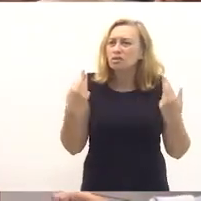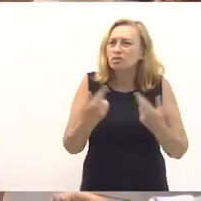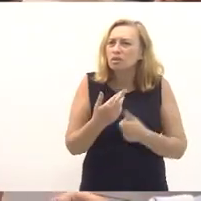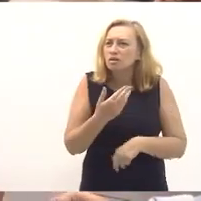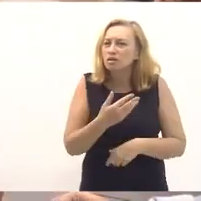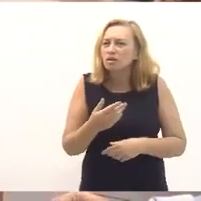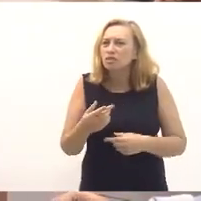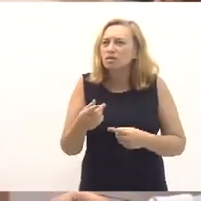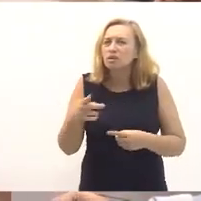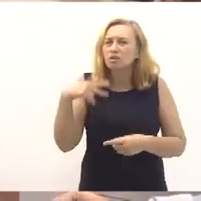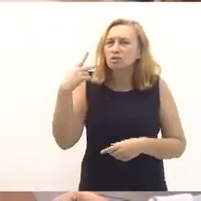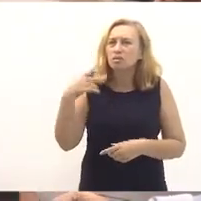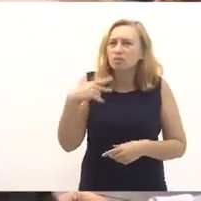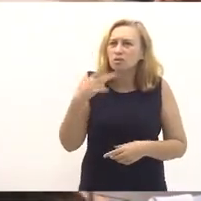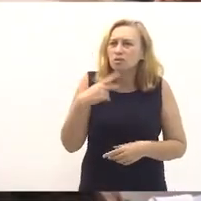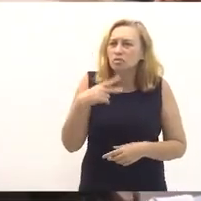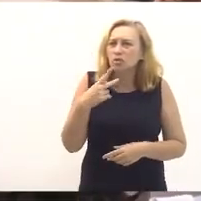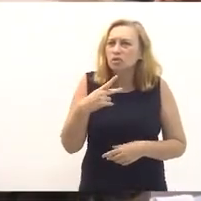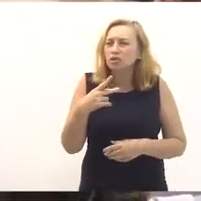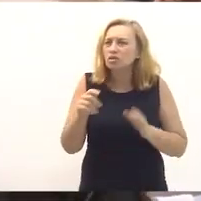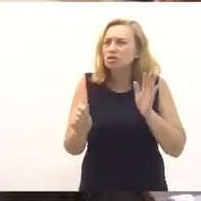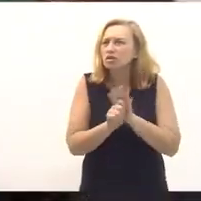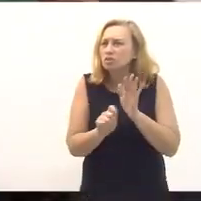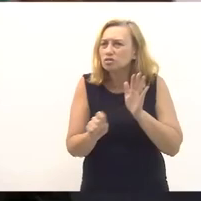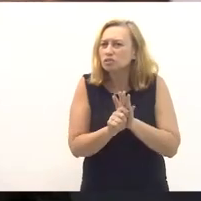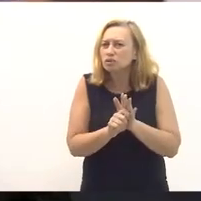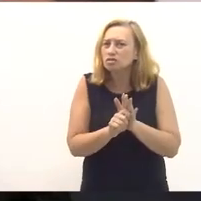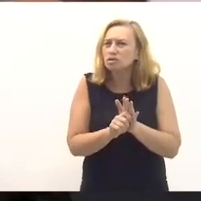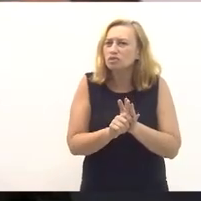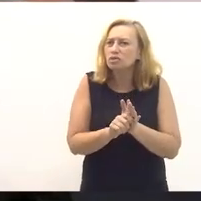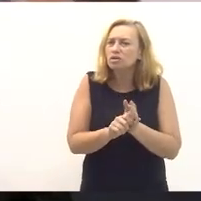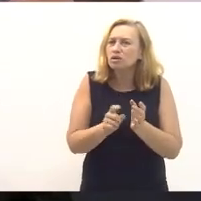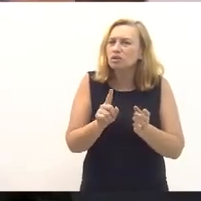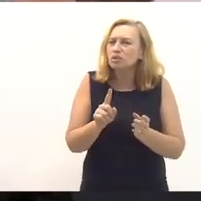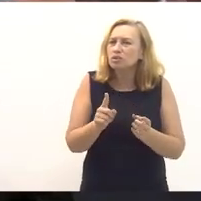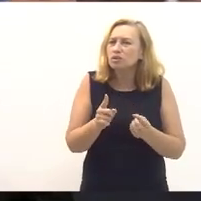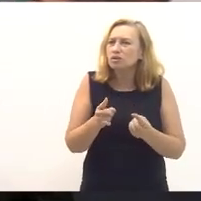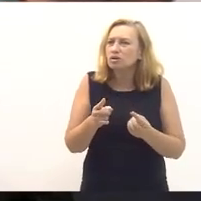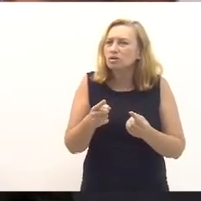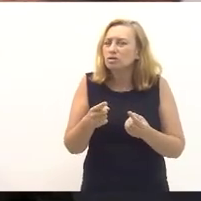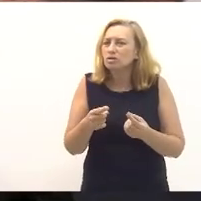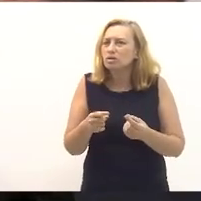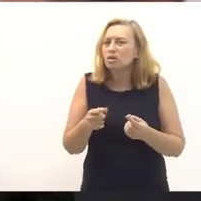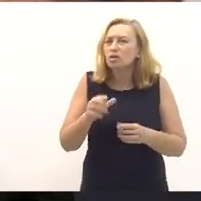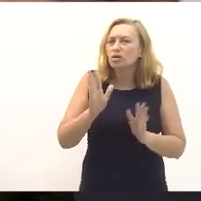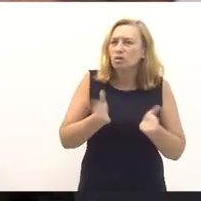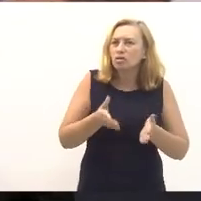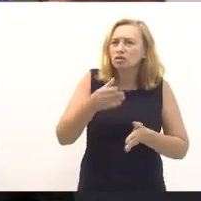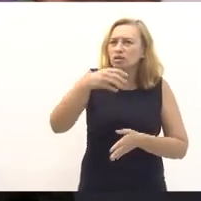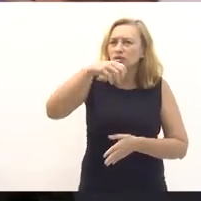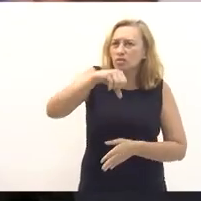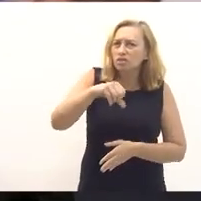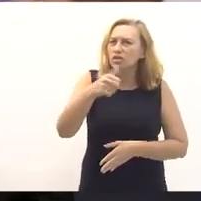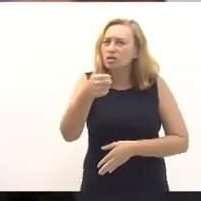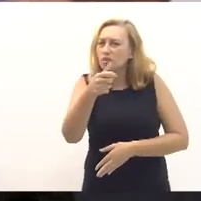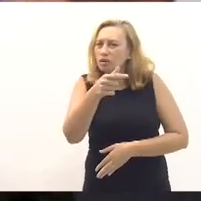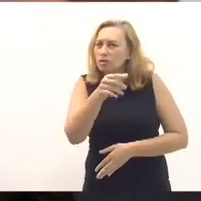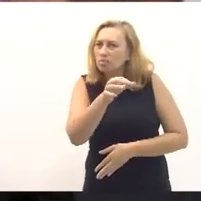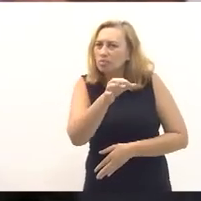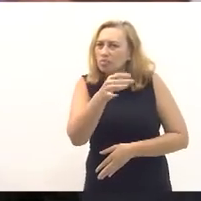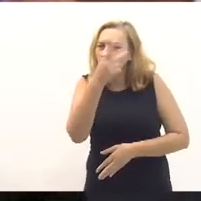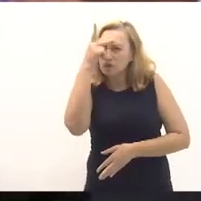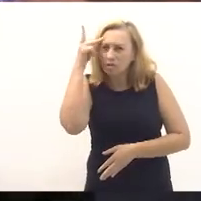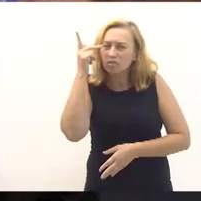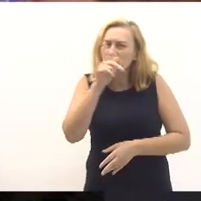sobre políticas de políticas sobre drogas antiproibicionistas hoje em dia somos 91 pessoas de diferente coletivos